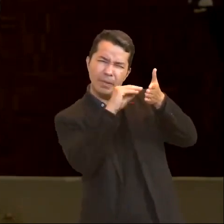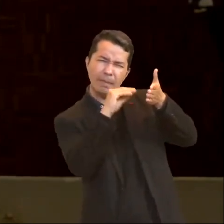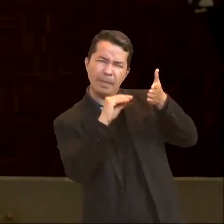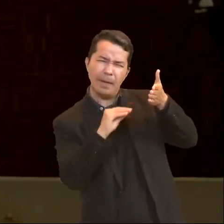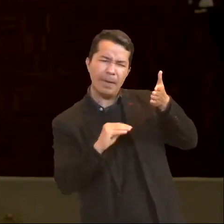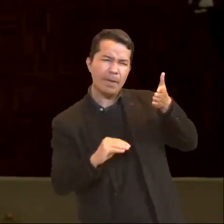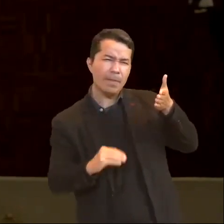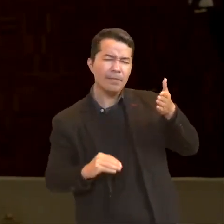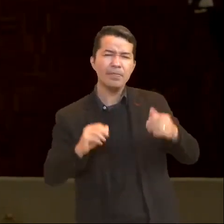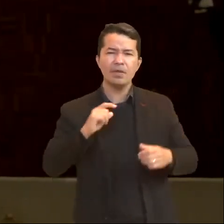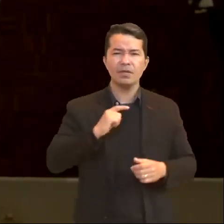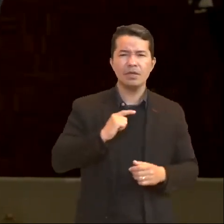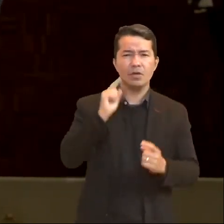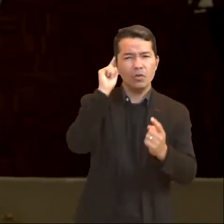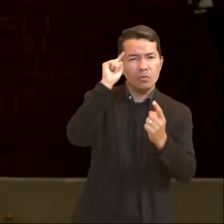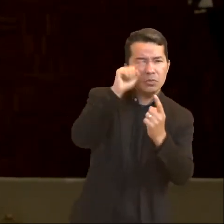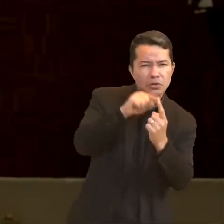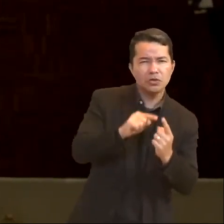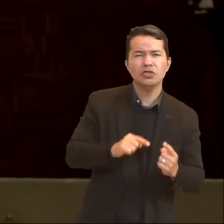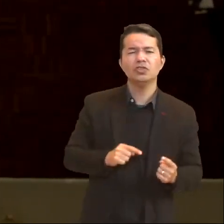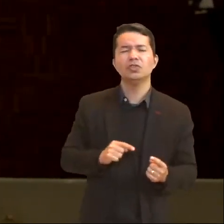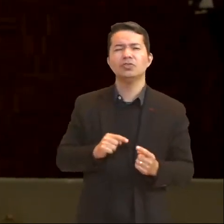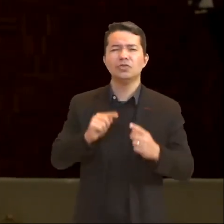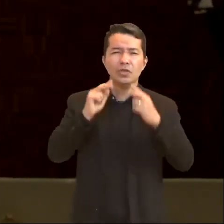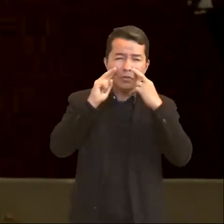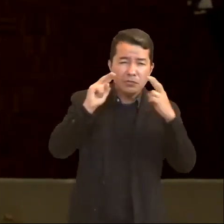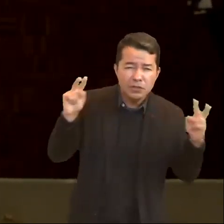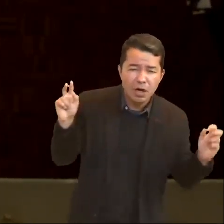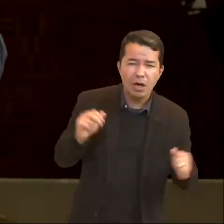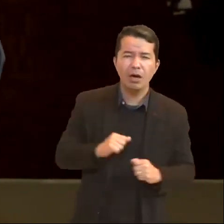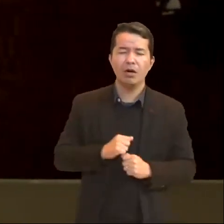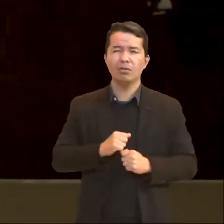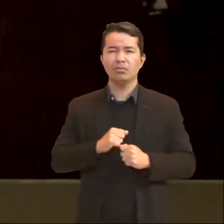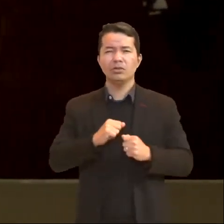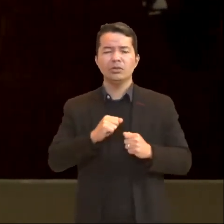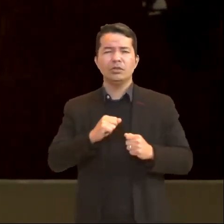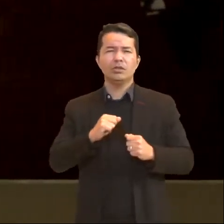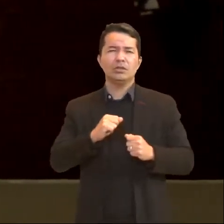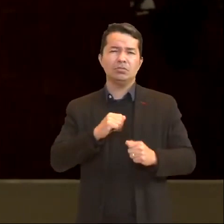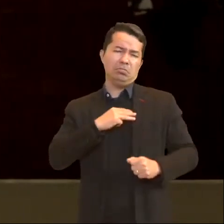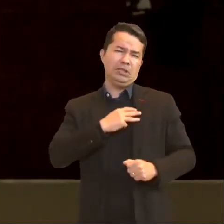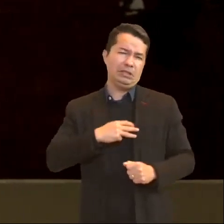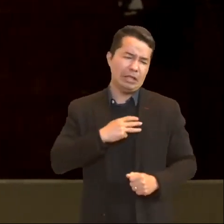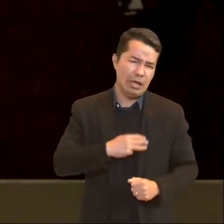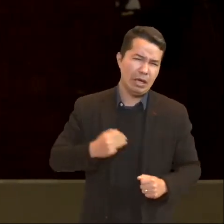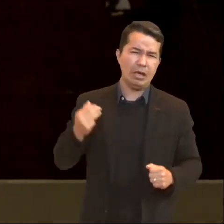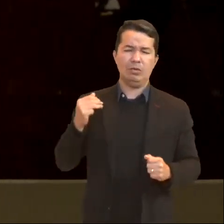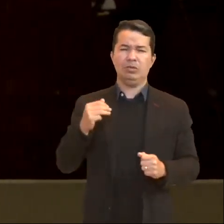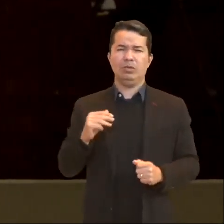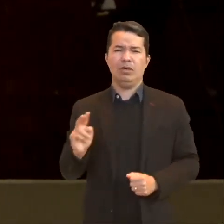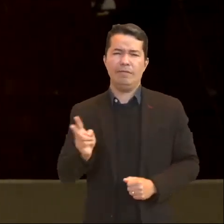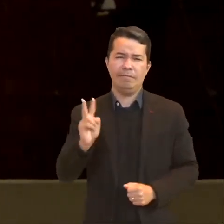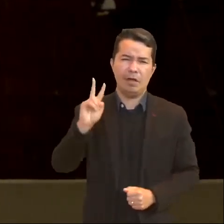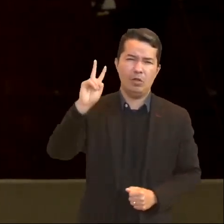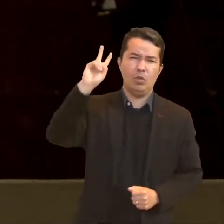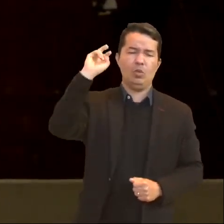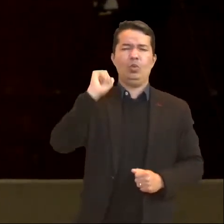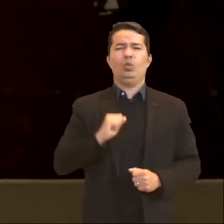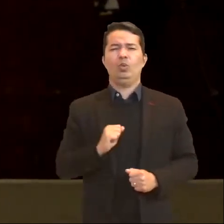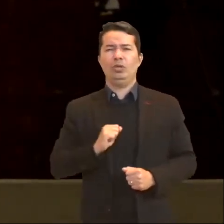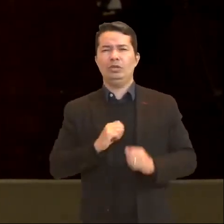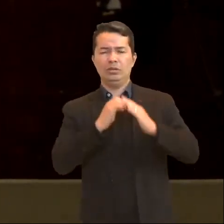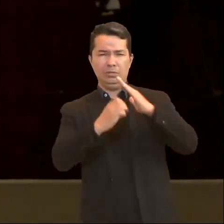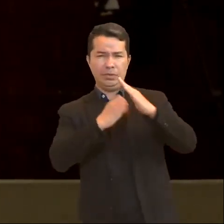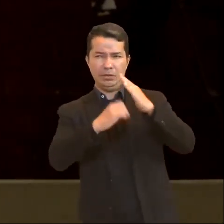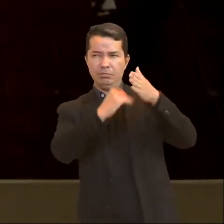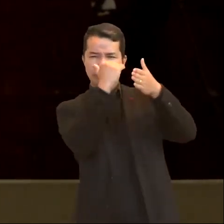né, os objetivos, os alvos, depois vai colocar quais são os valores da empresa, e